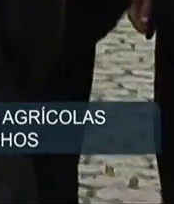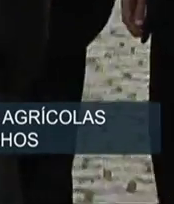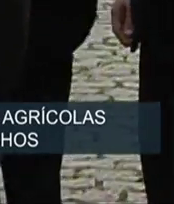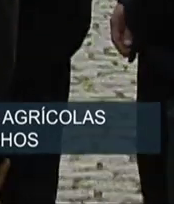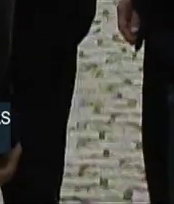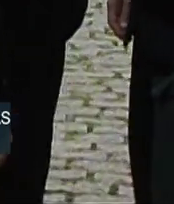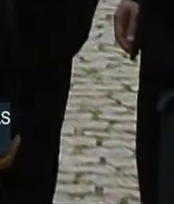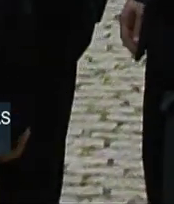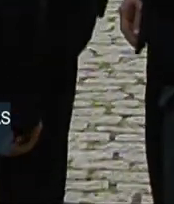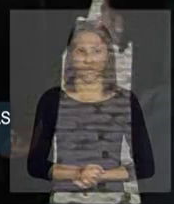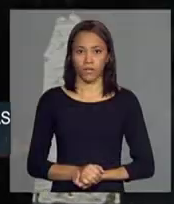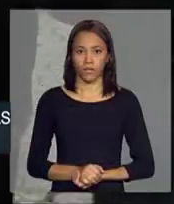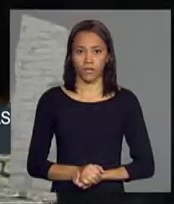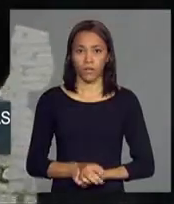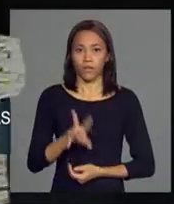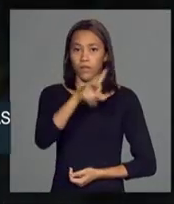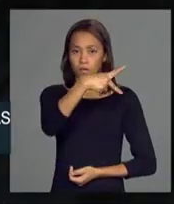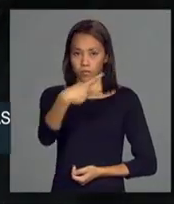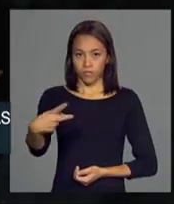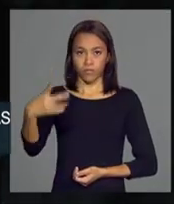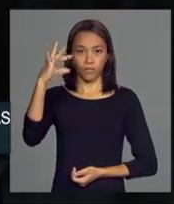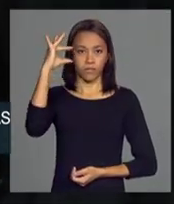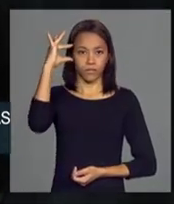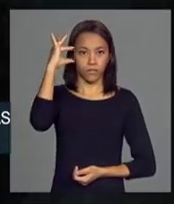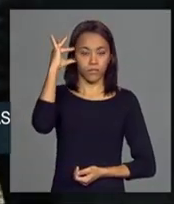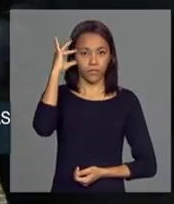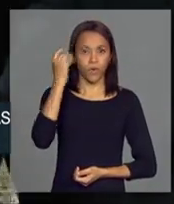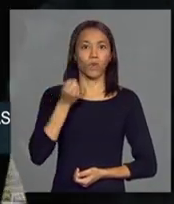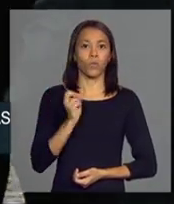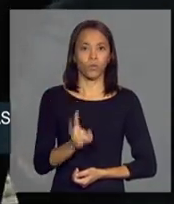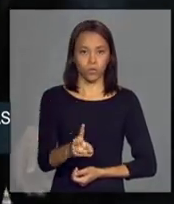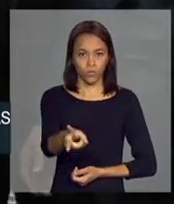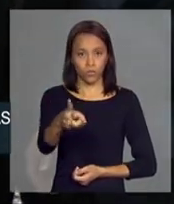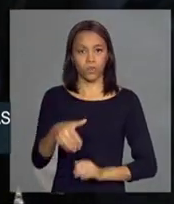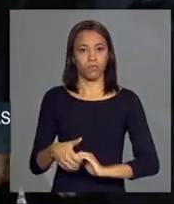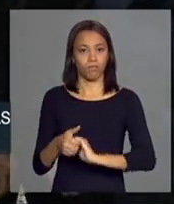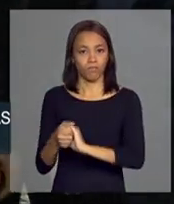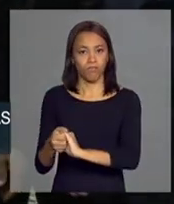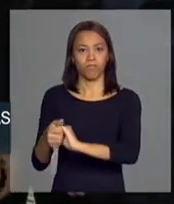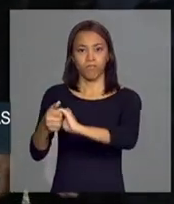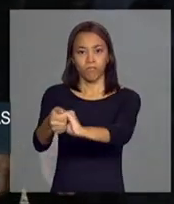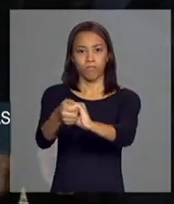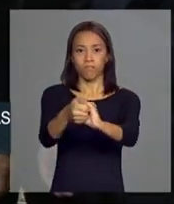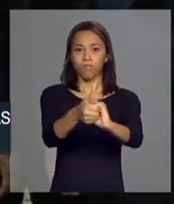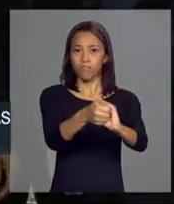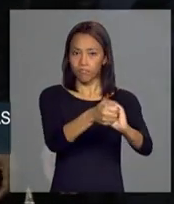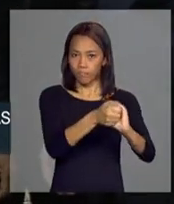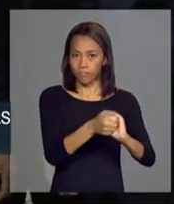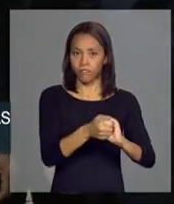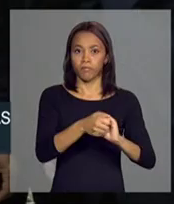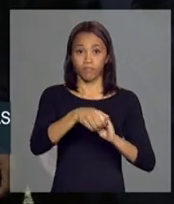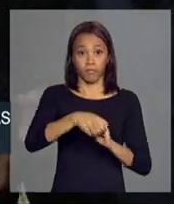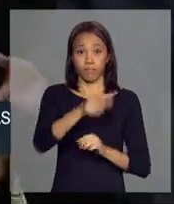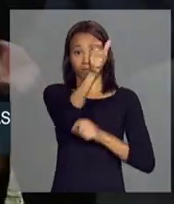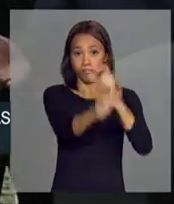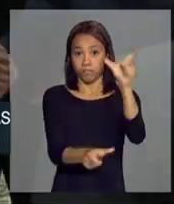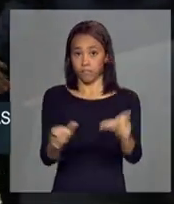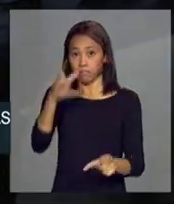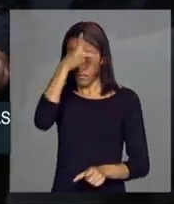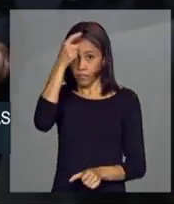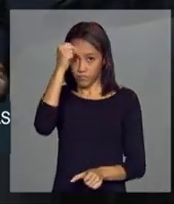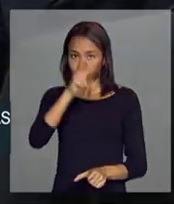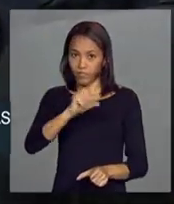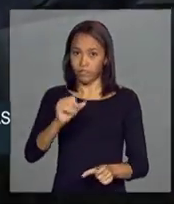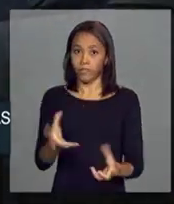a presidenta dilma rousseff continua cumprimentar prefeitos que vão receber